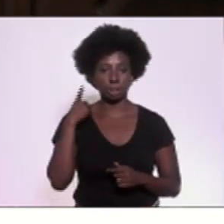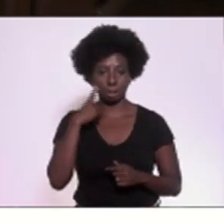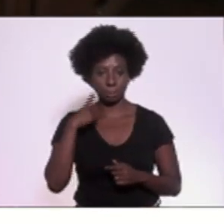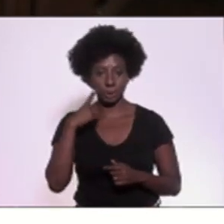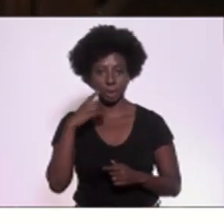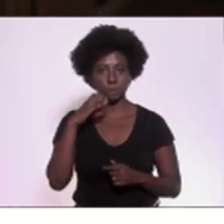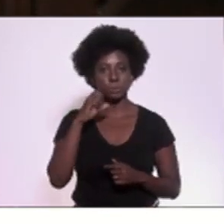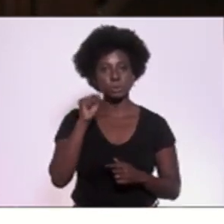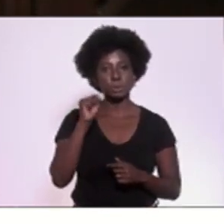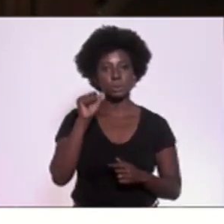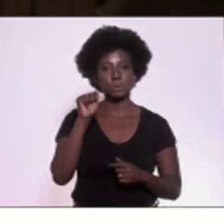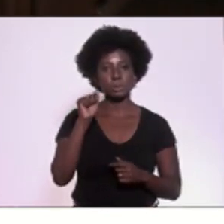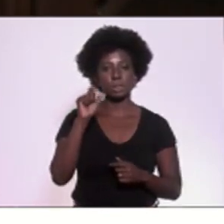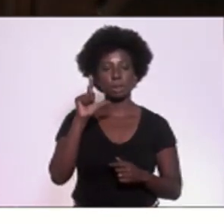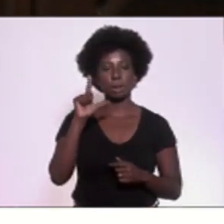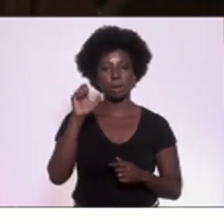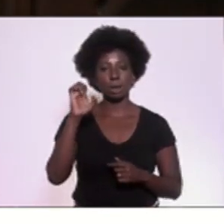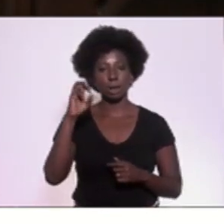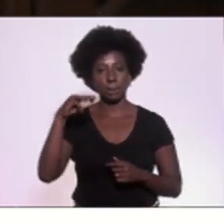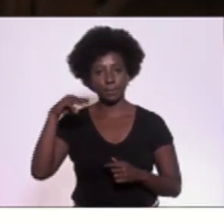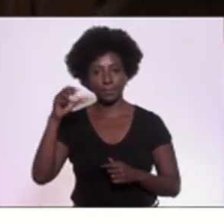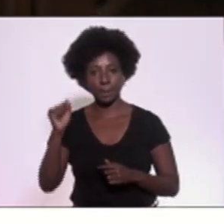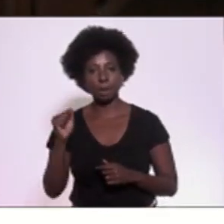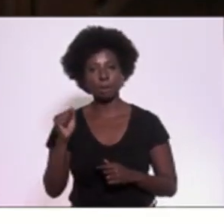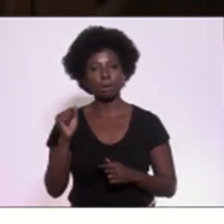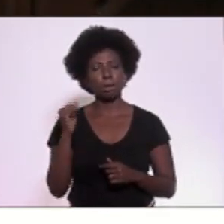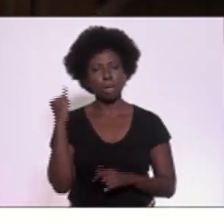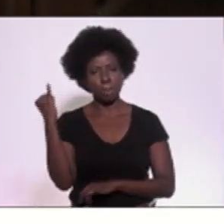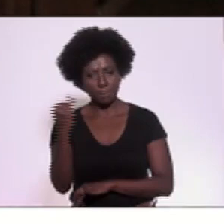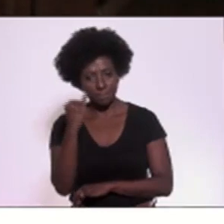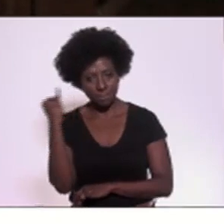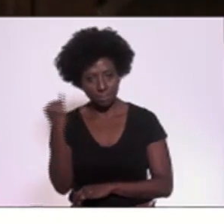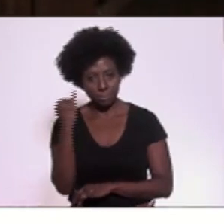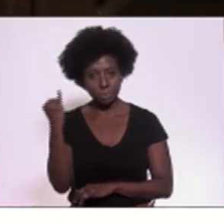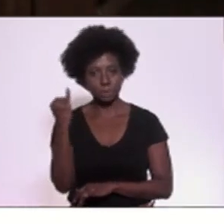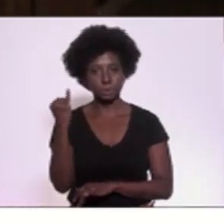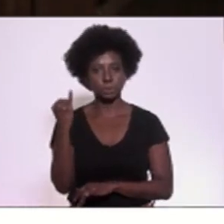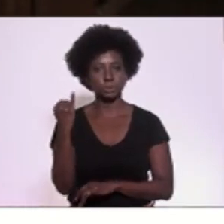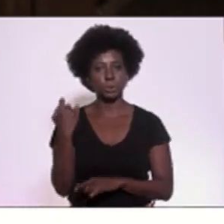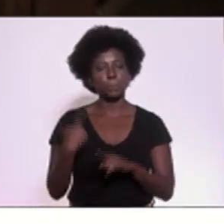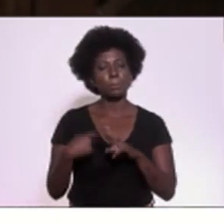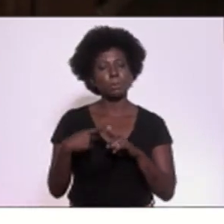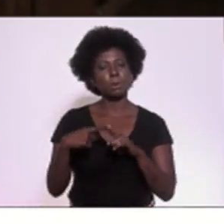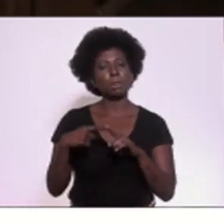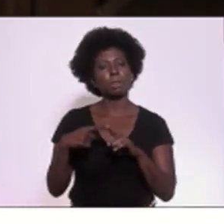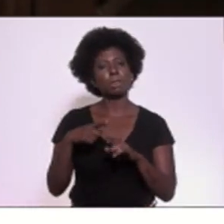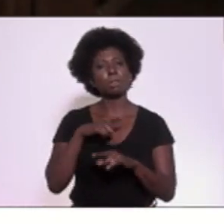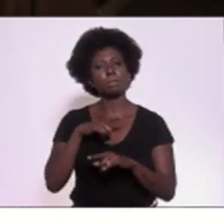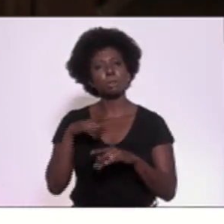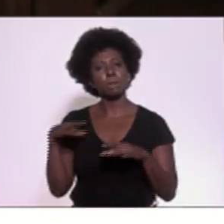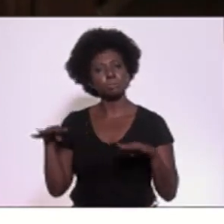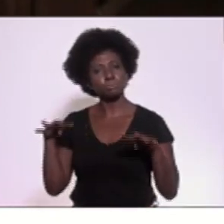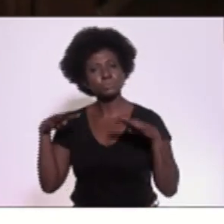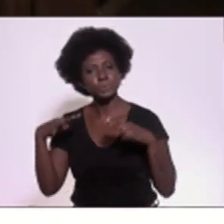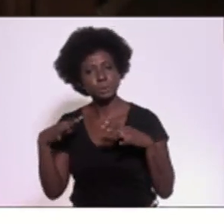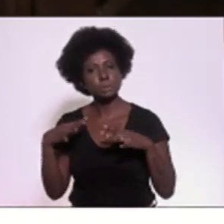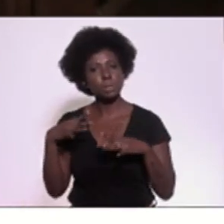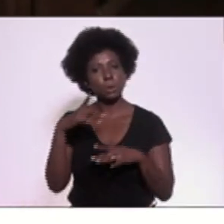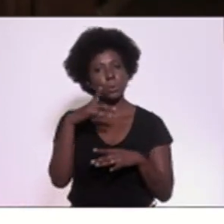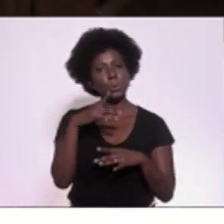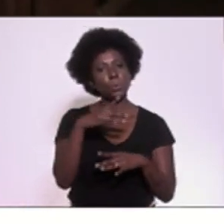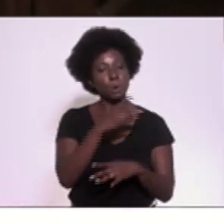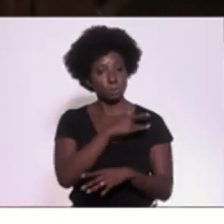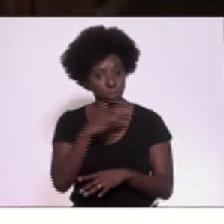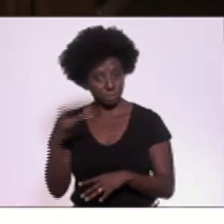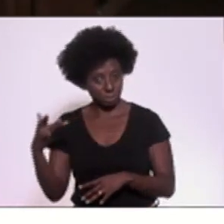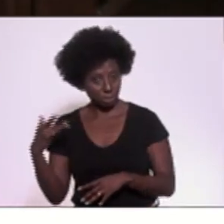manifesta uma preocupação louvável, com a ampliação da atenção básica em saúde, com